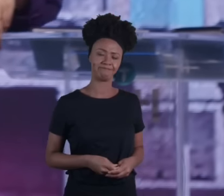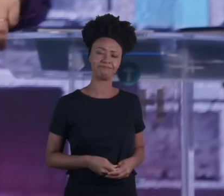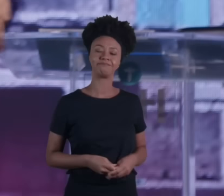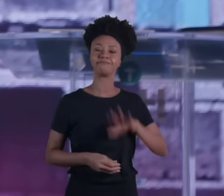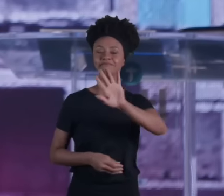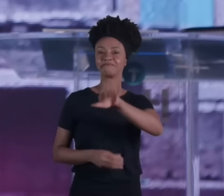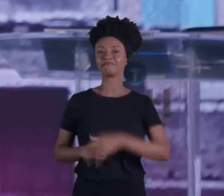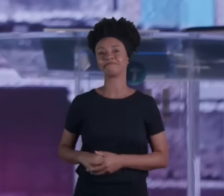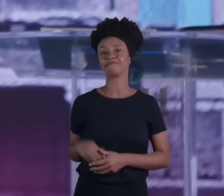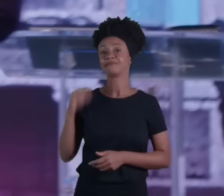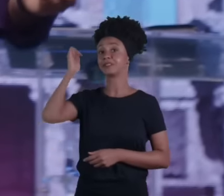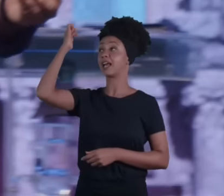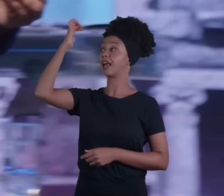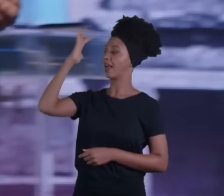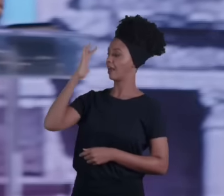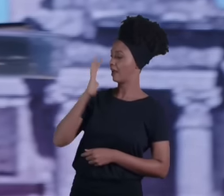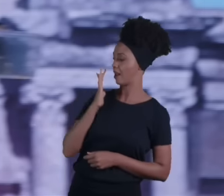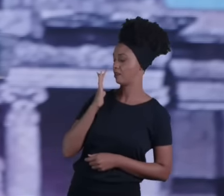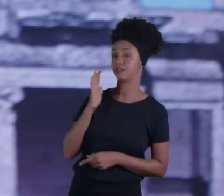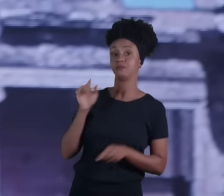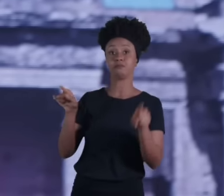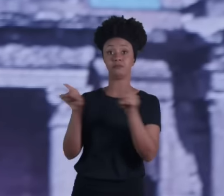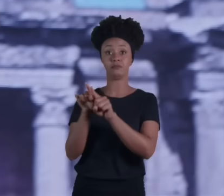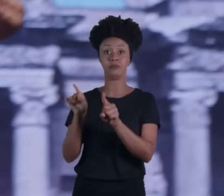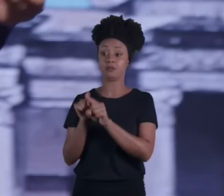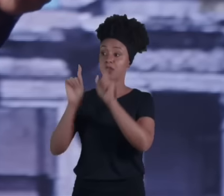são os fundamentos